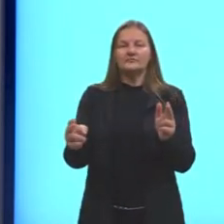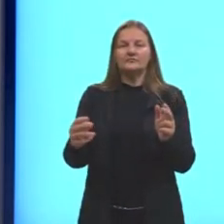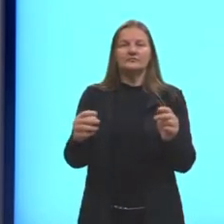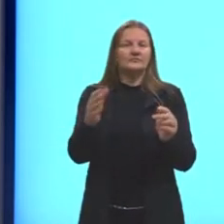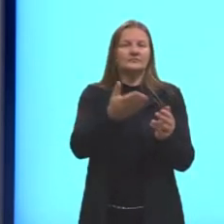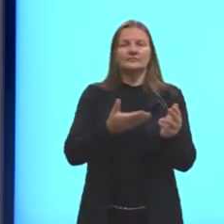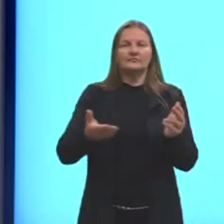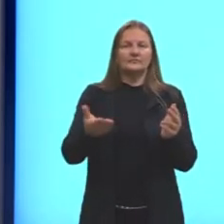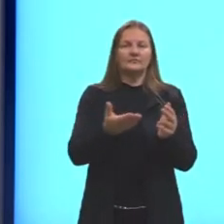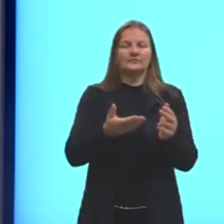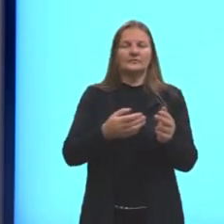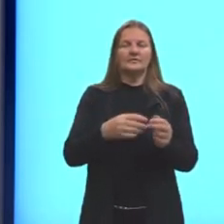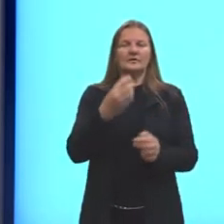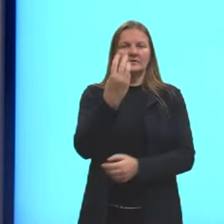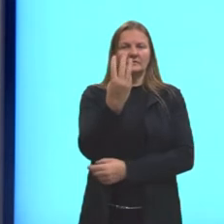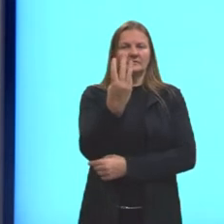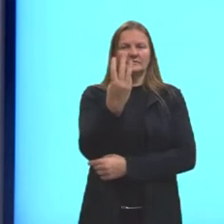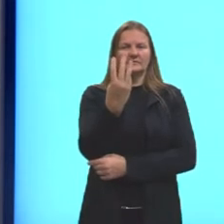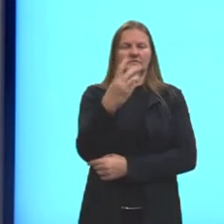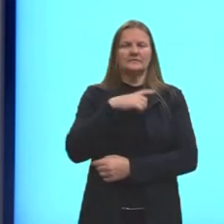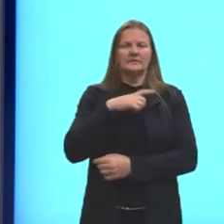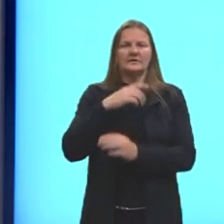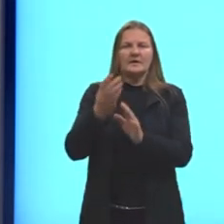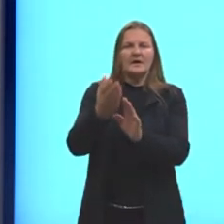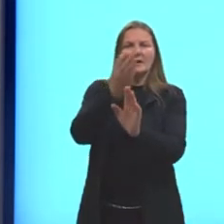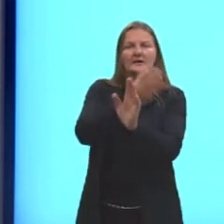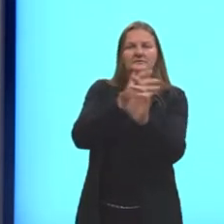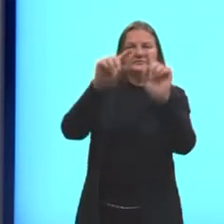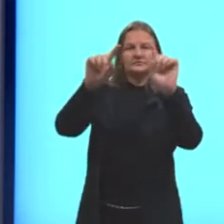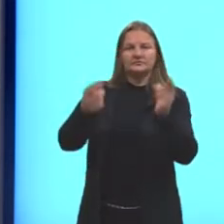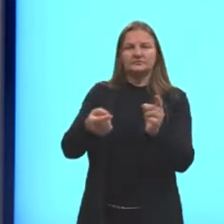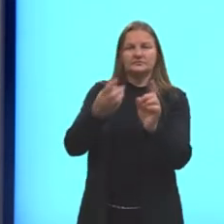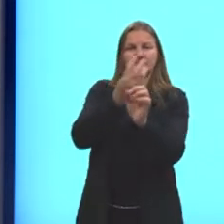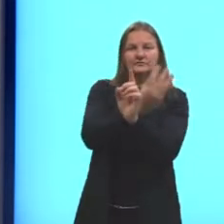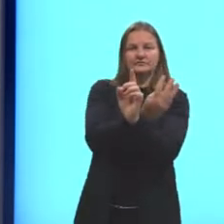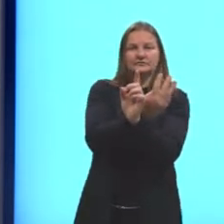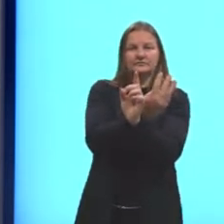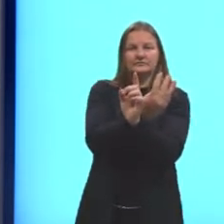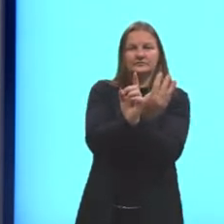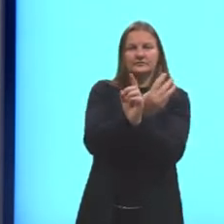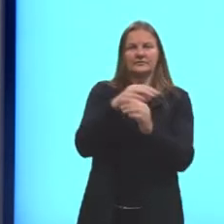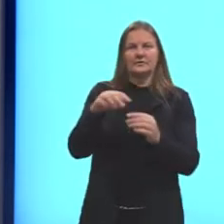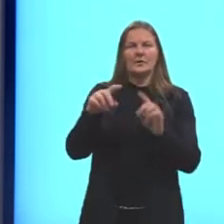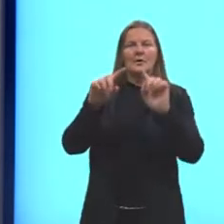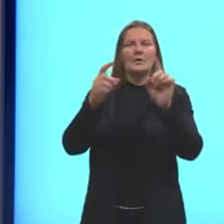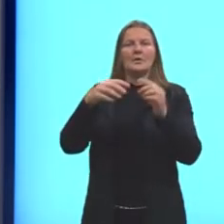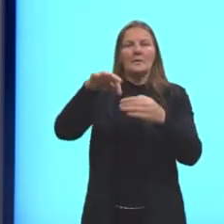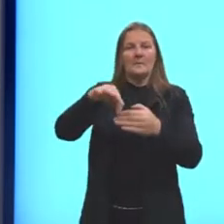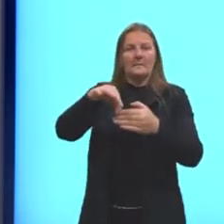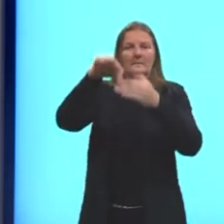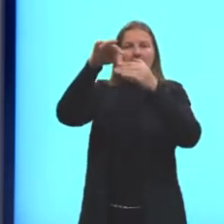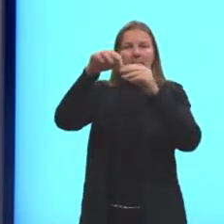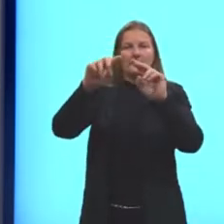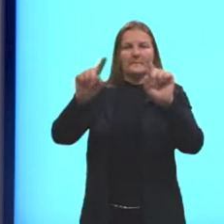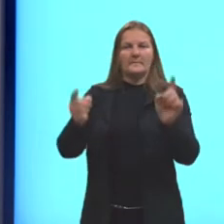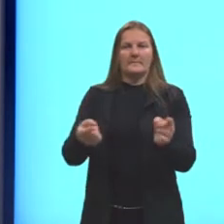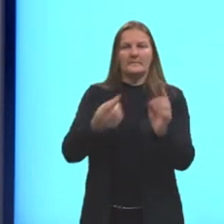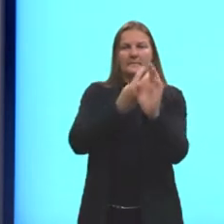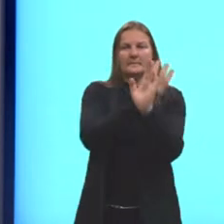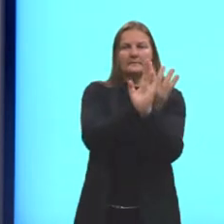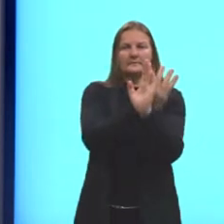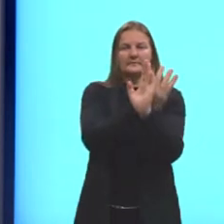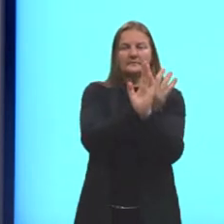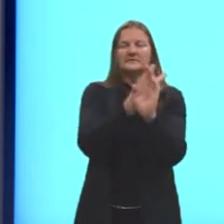observa em que o três ele está antes do parênteses porque ele foi colocado em evidência ele é o